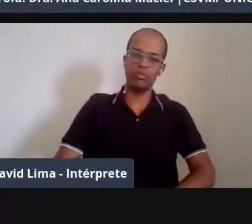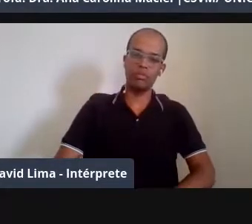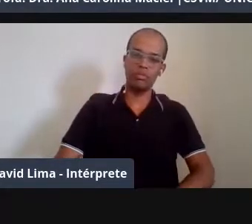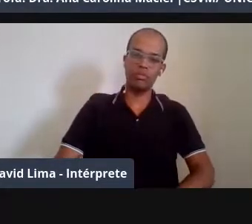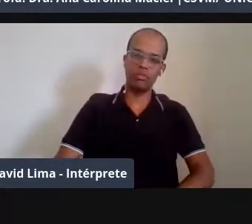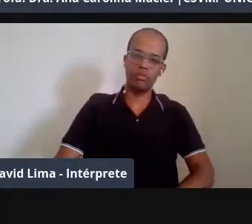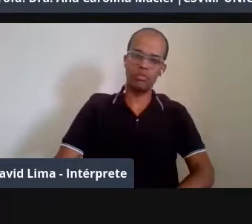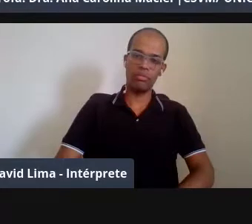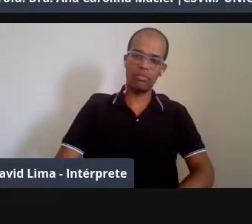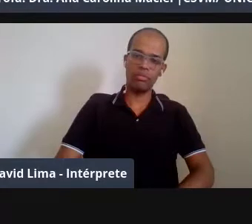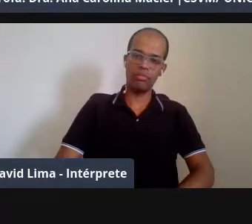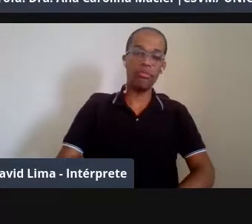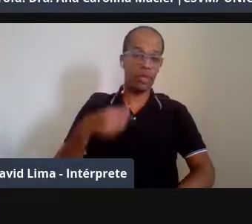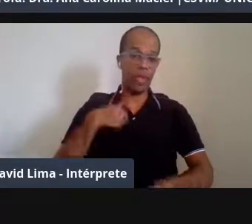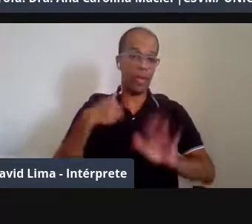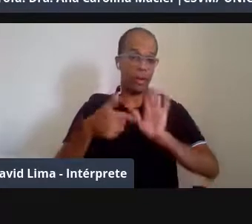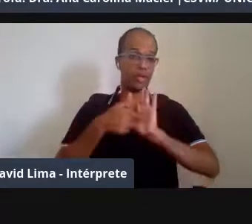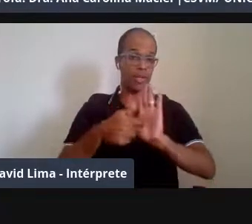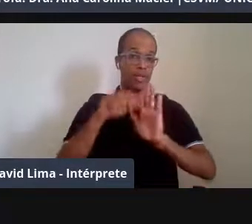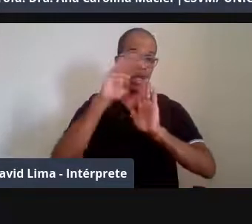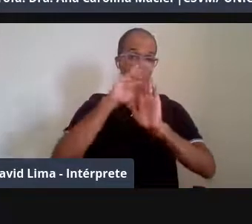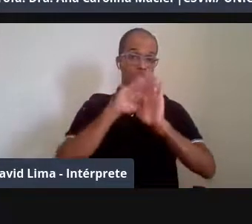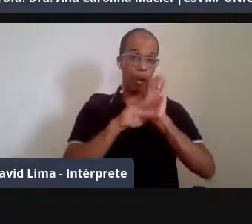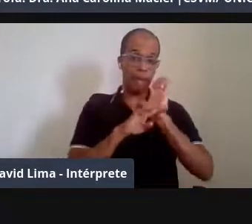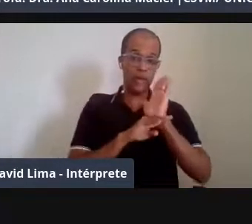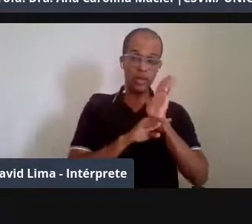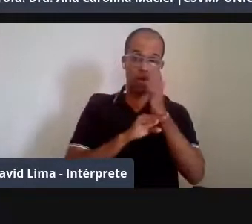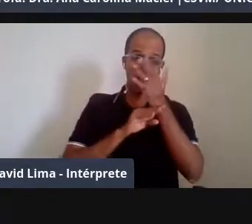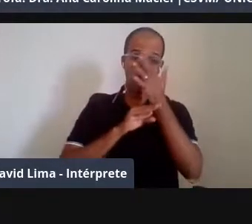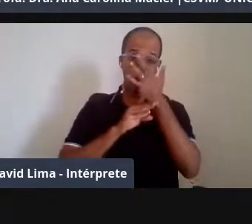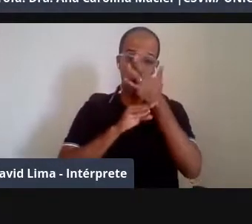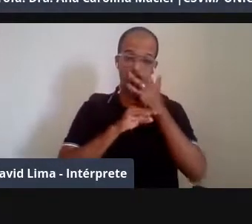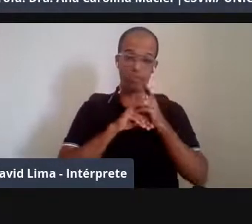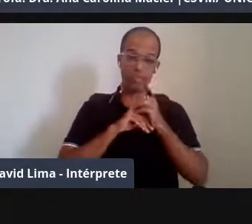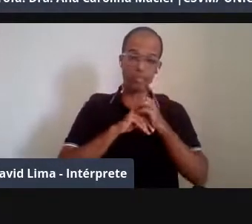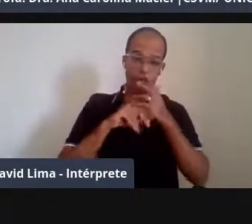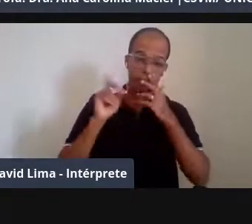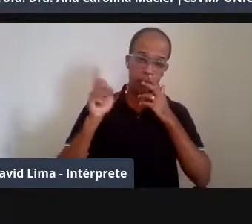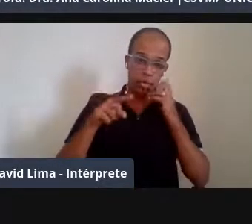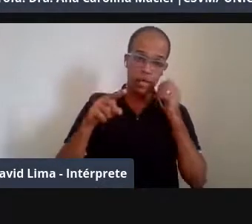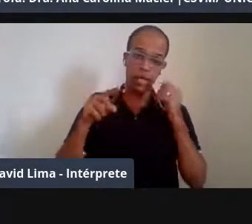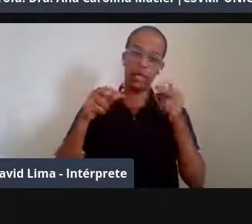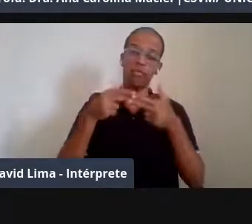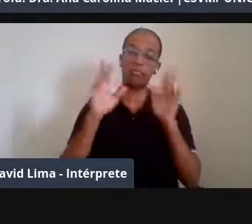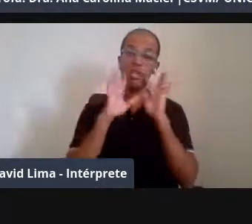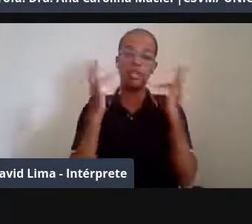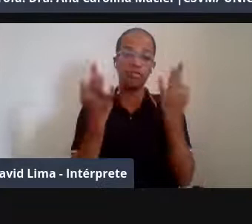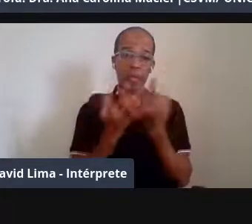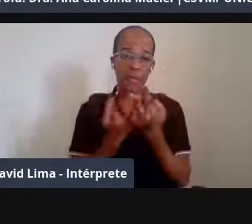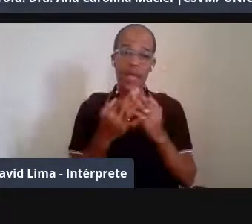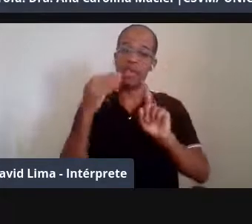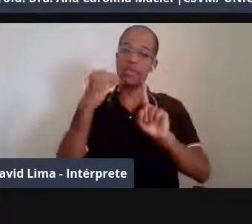Eu apresentei um projeto, entre os projetos de emergência, que fosse dado às famílias vulneráveis pelo menos um bujão de gás